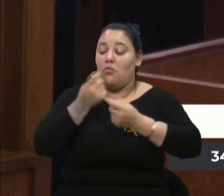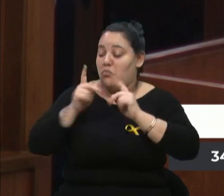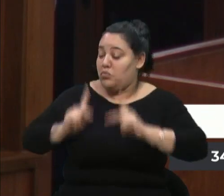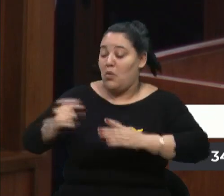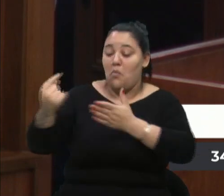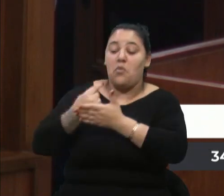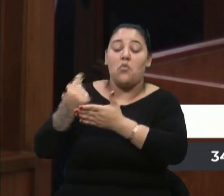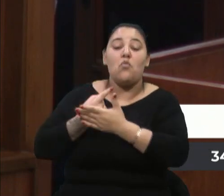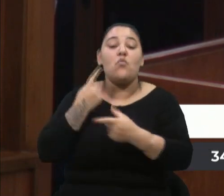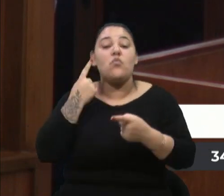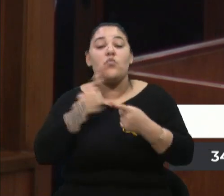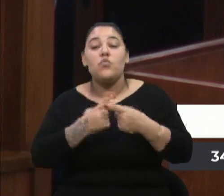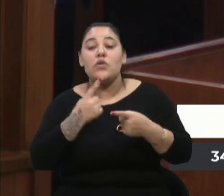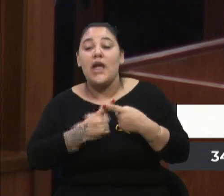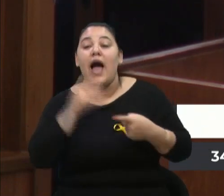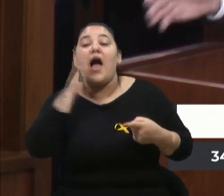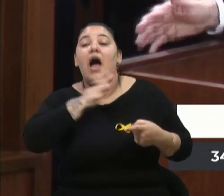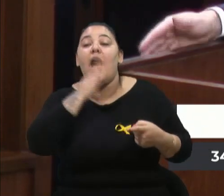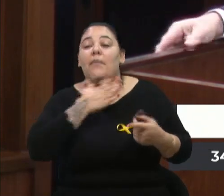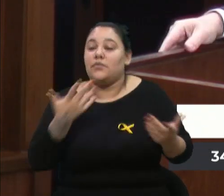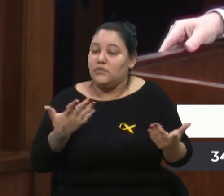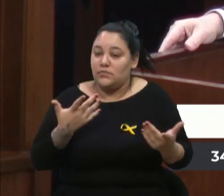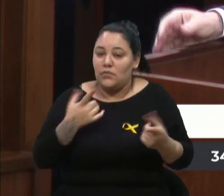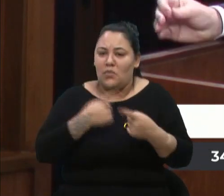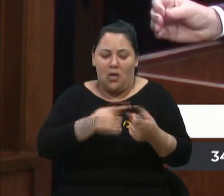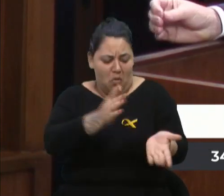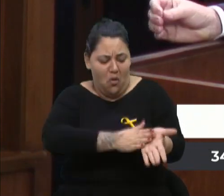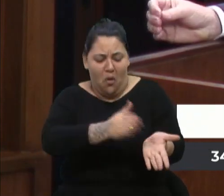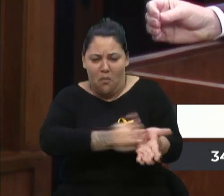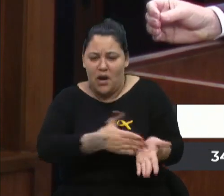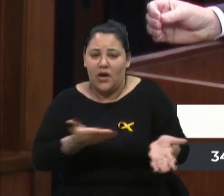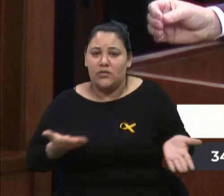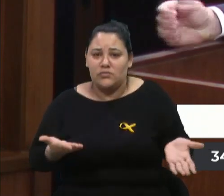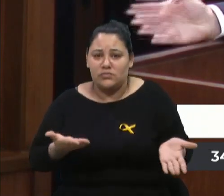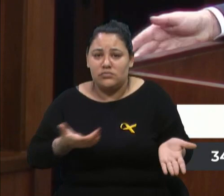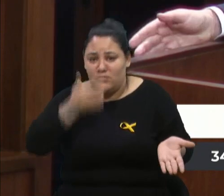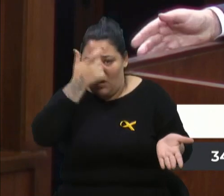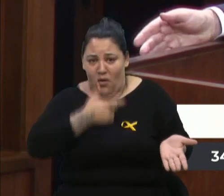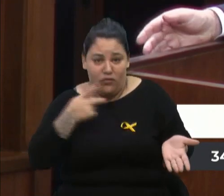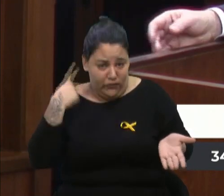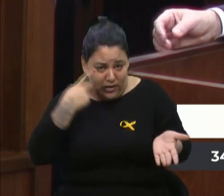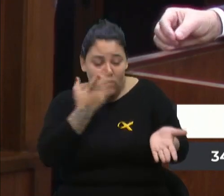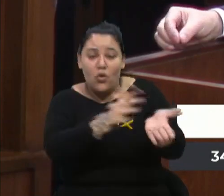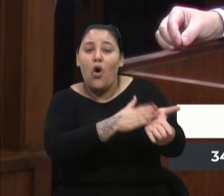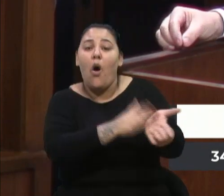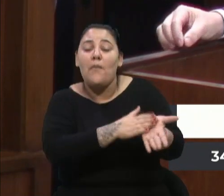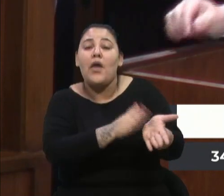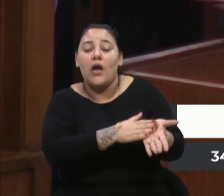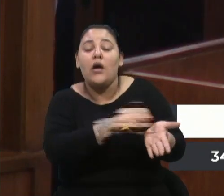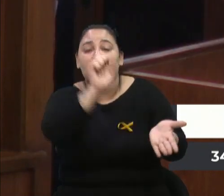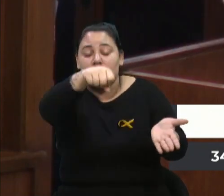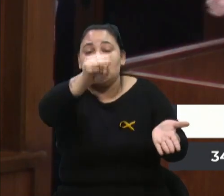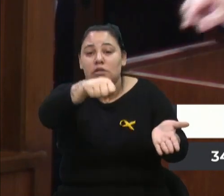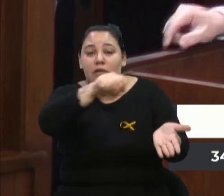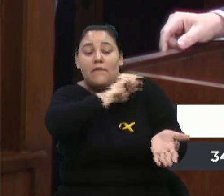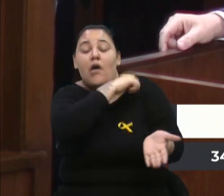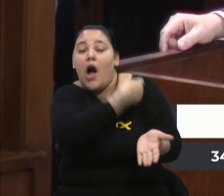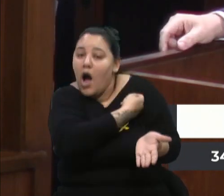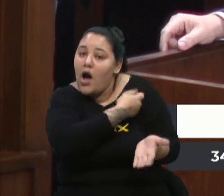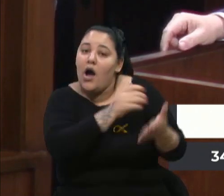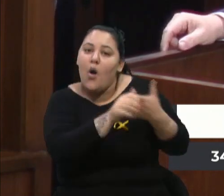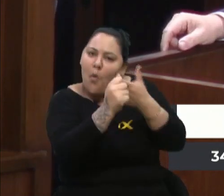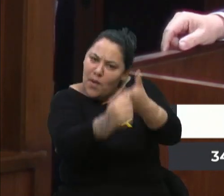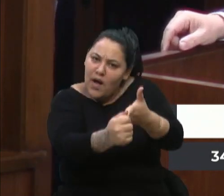que dessa pressa? Está sendo cobrado? Eu acho que é função do vereador cobrar, é função do vereador fiscalizar,